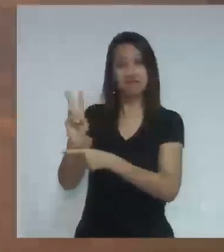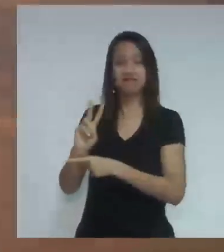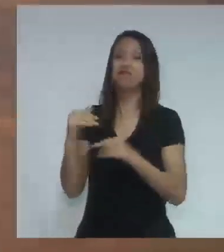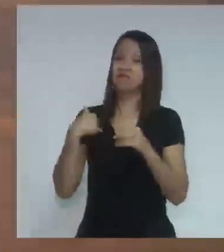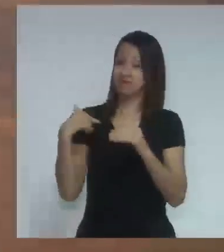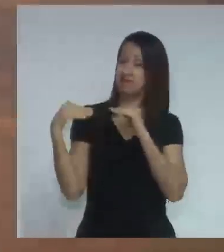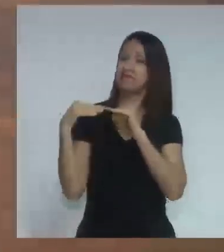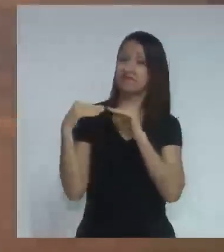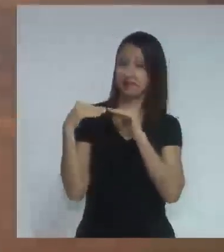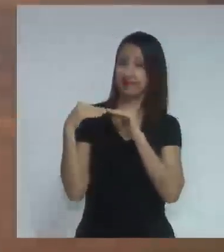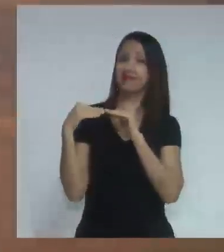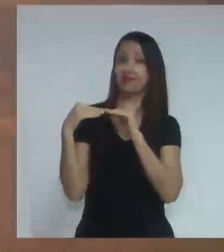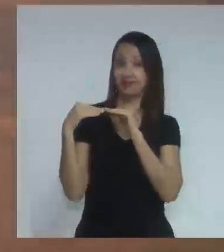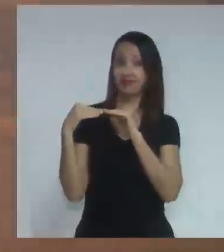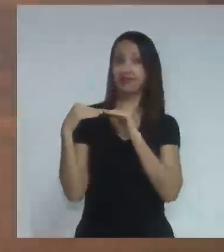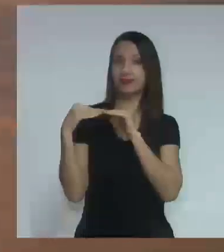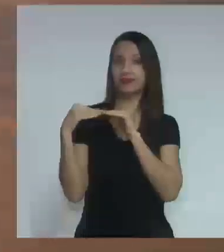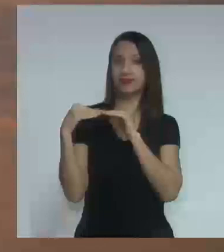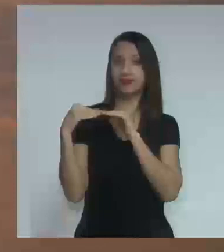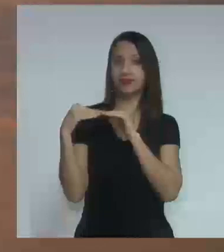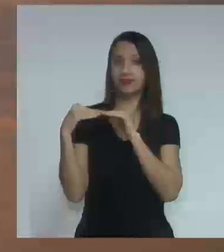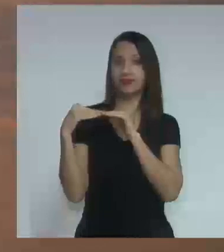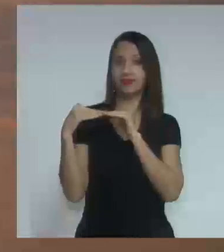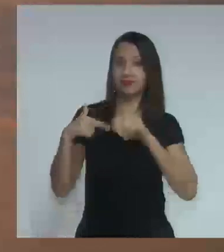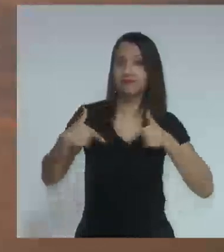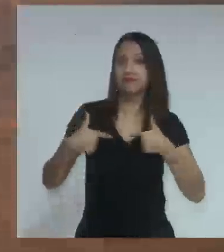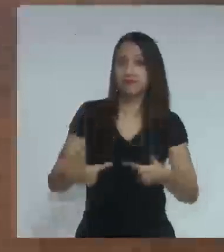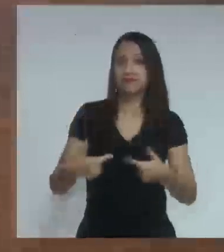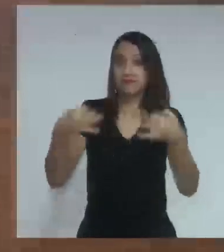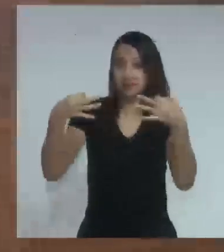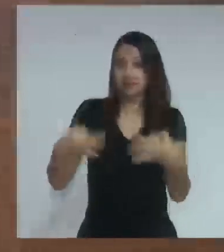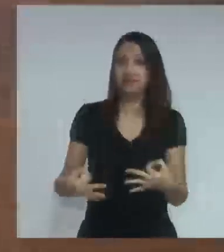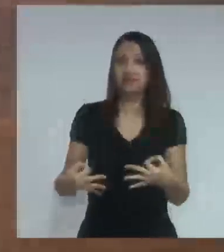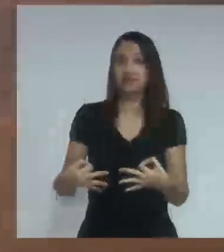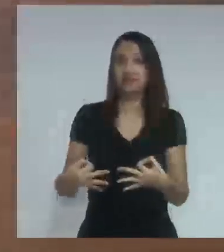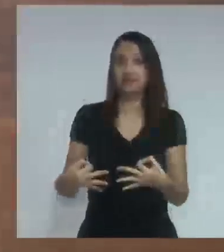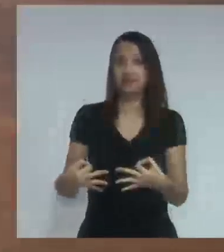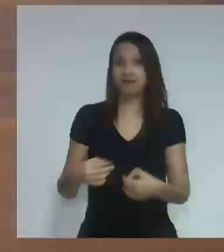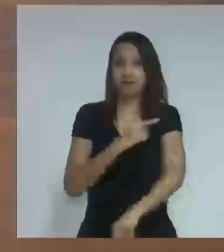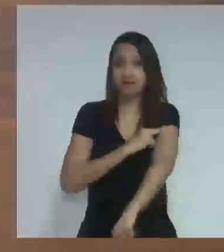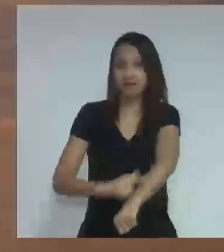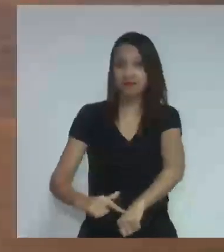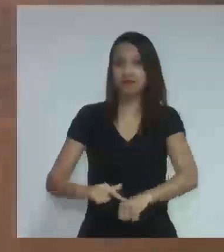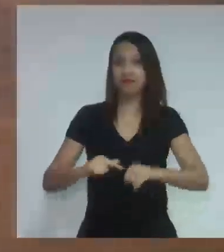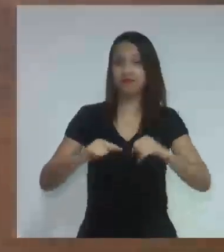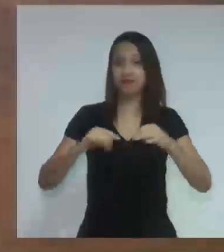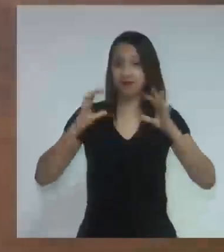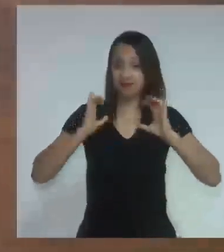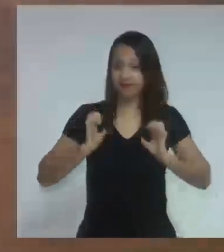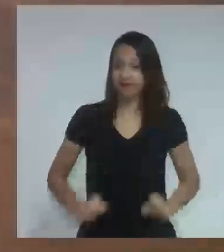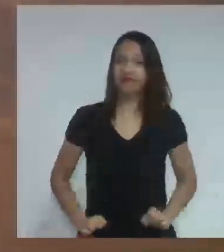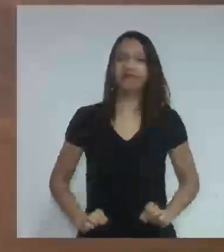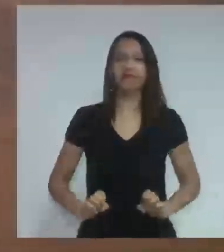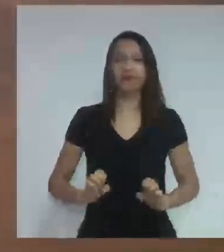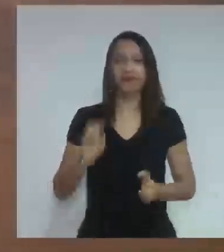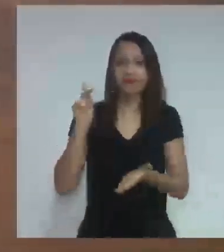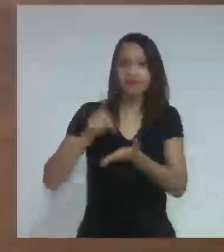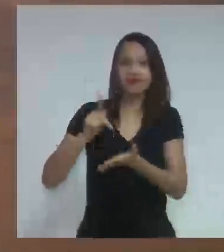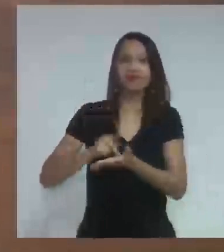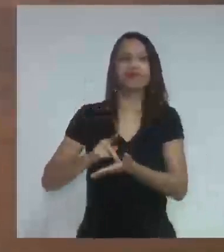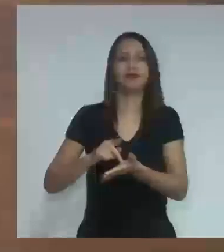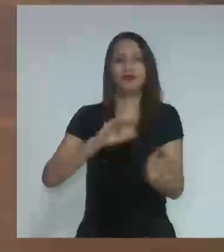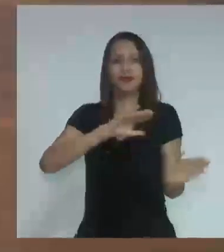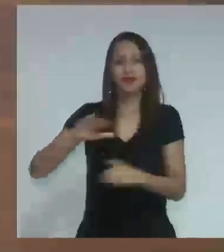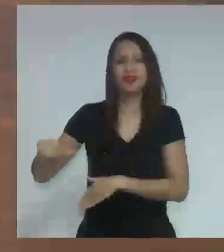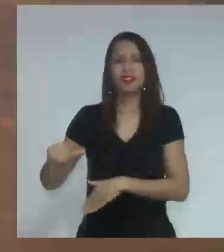Concordo. Quando faz inserindo em verdades, aí não é fiscalizar. Aí é denegrir a imagem,